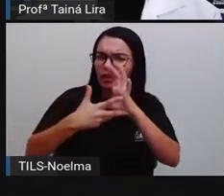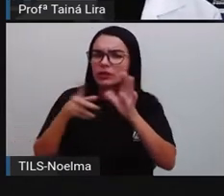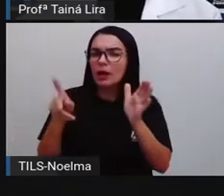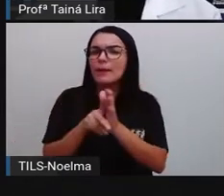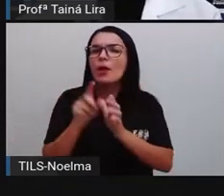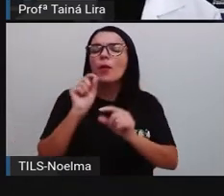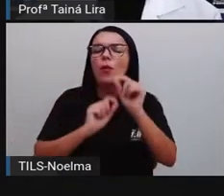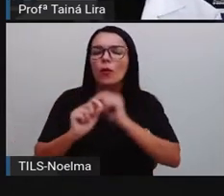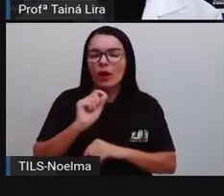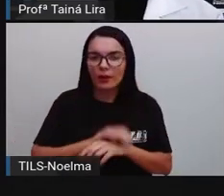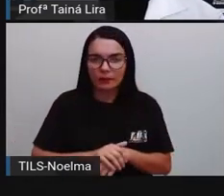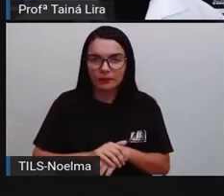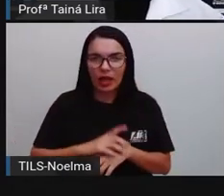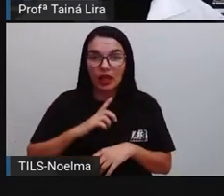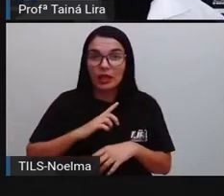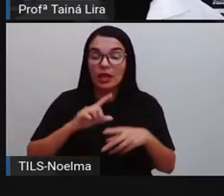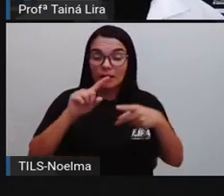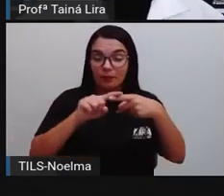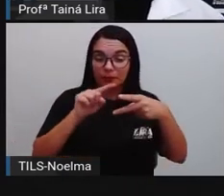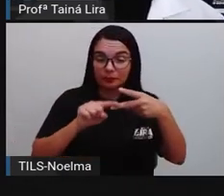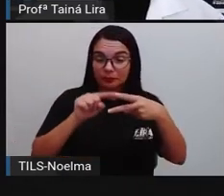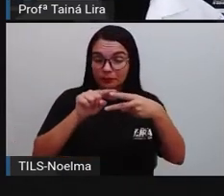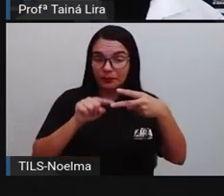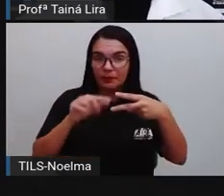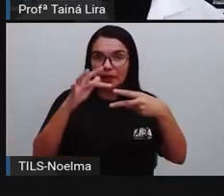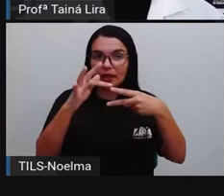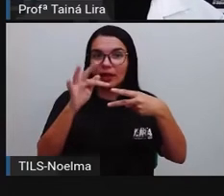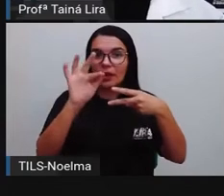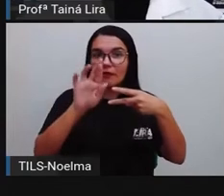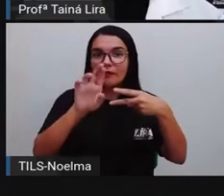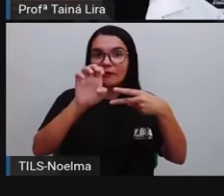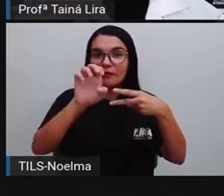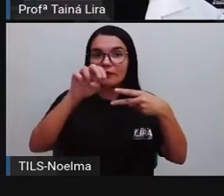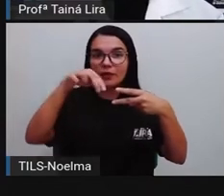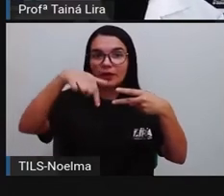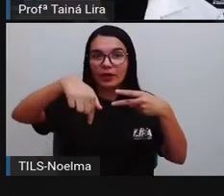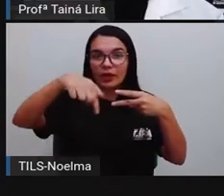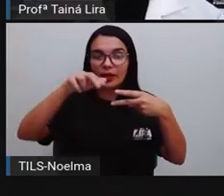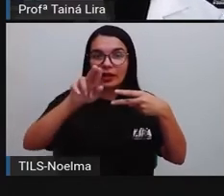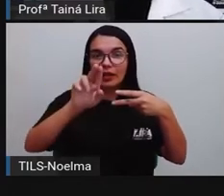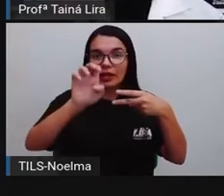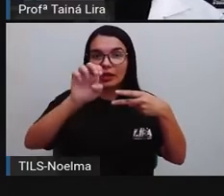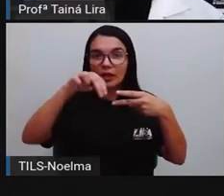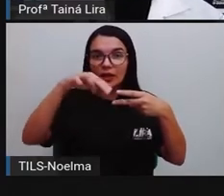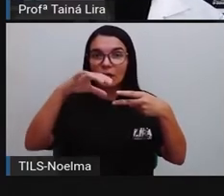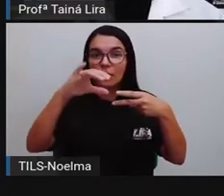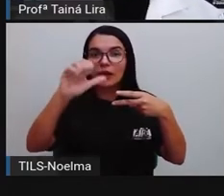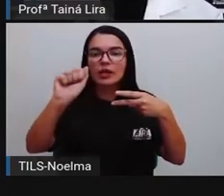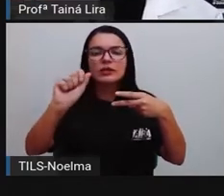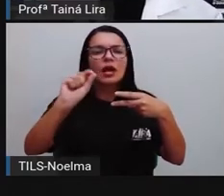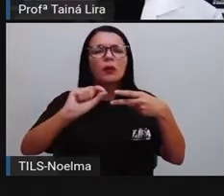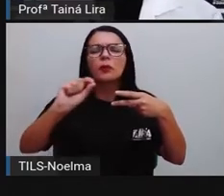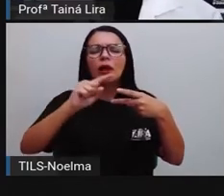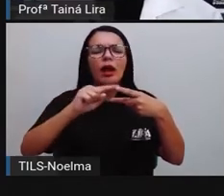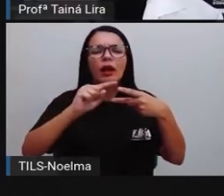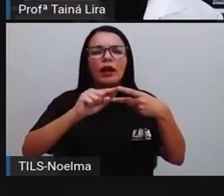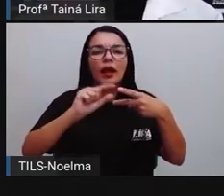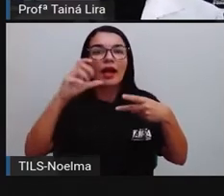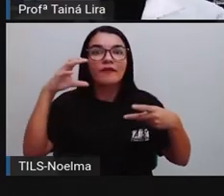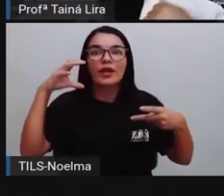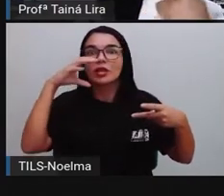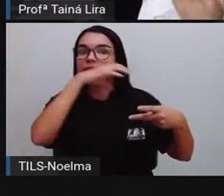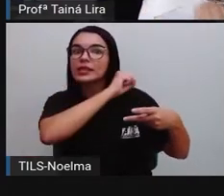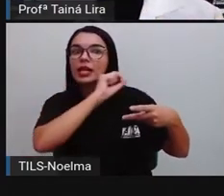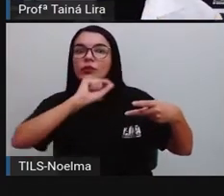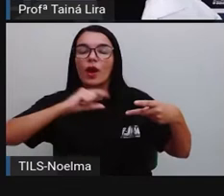então é a frequência né Por exemplo que a velocidade que o som Se estende pelo ar e